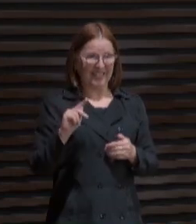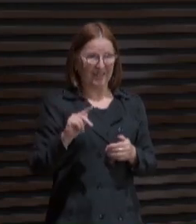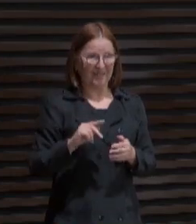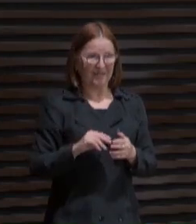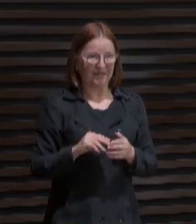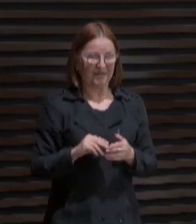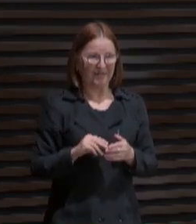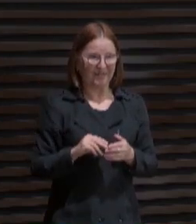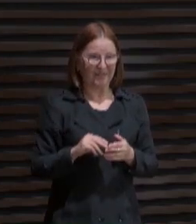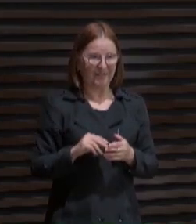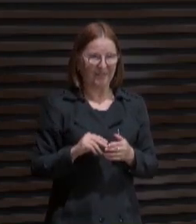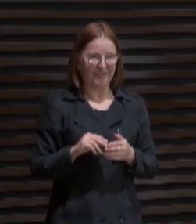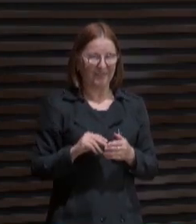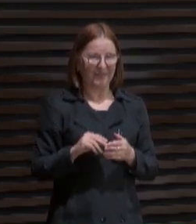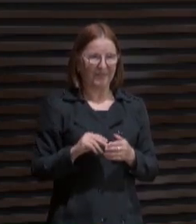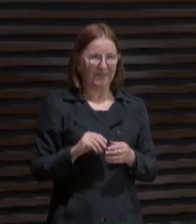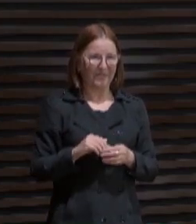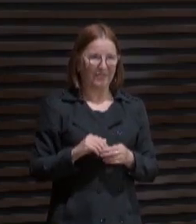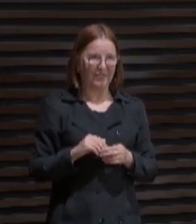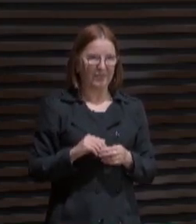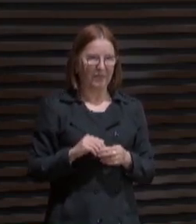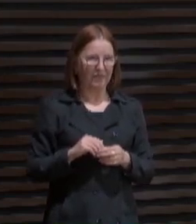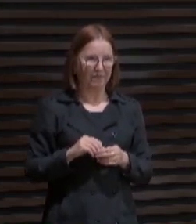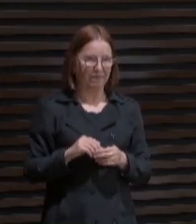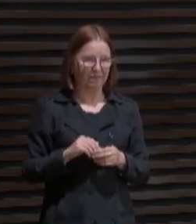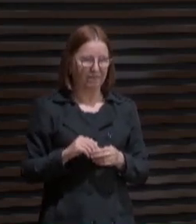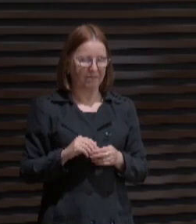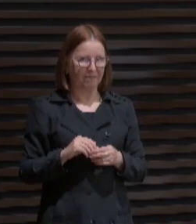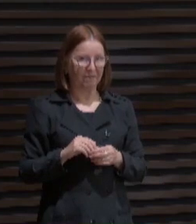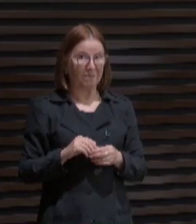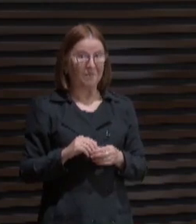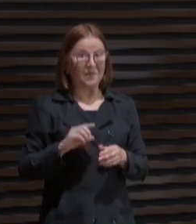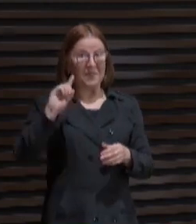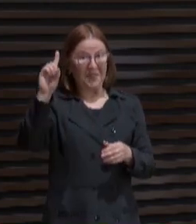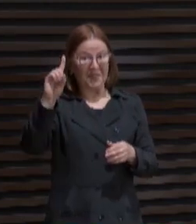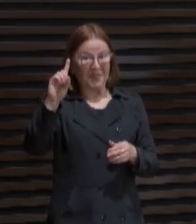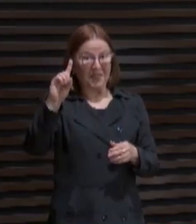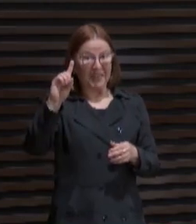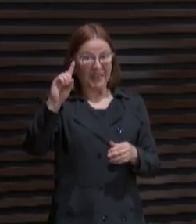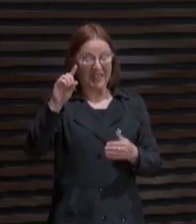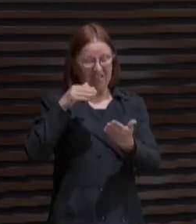seu modo e ao seu tempo, tirando a tristeza, o medo,